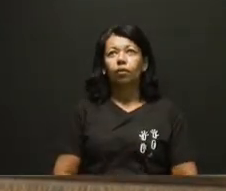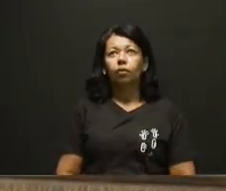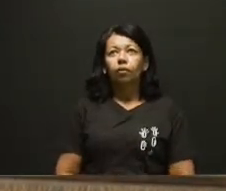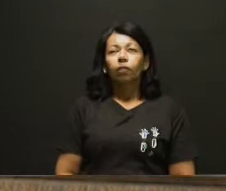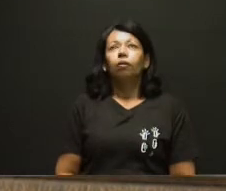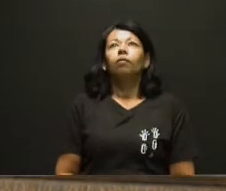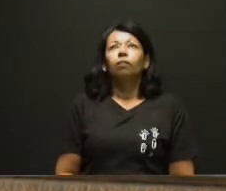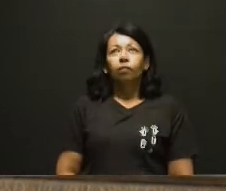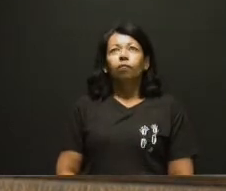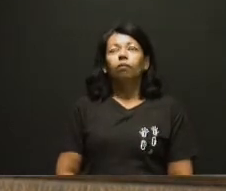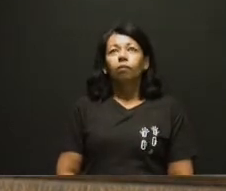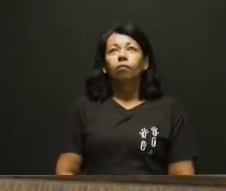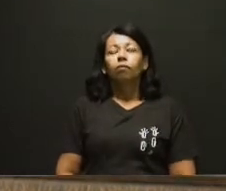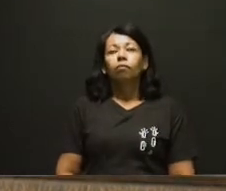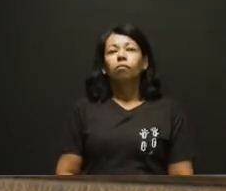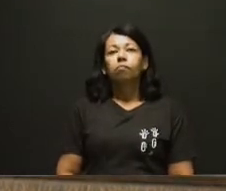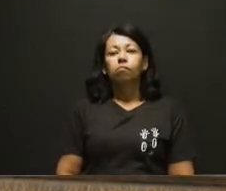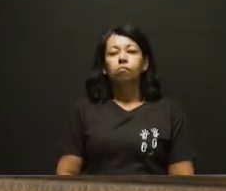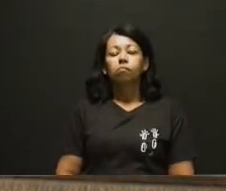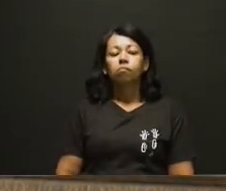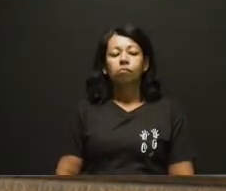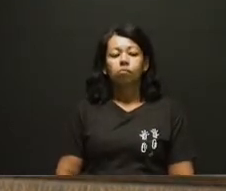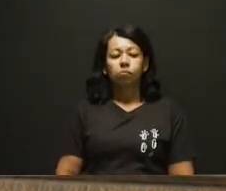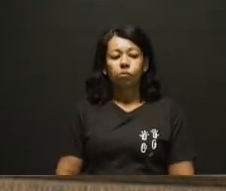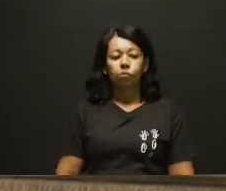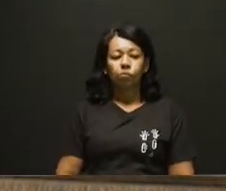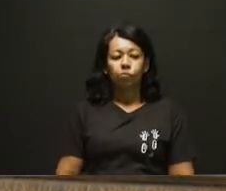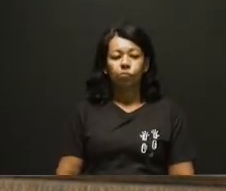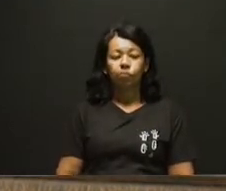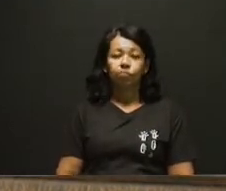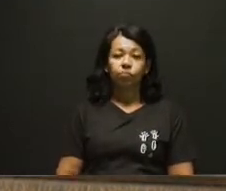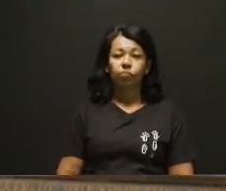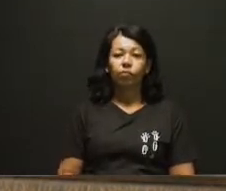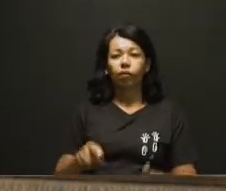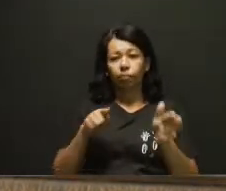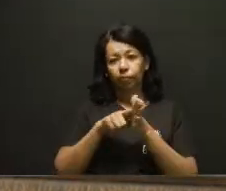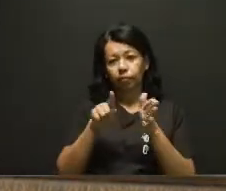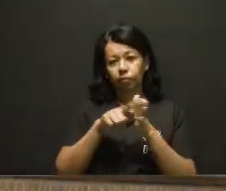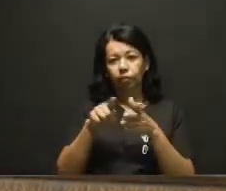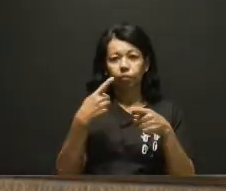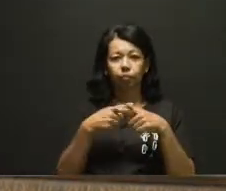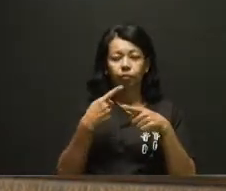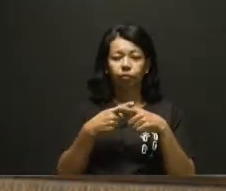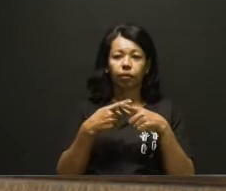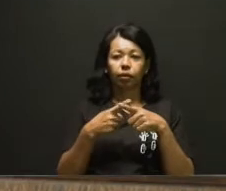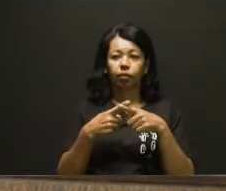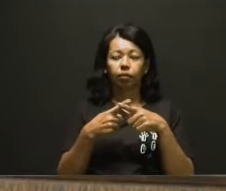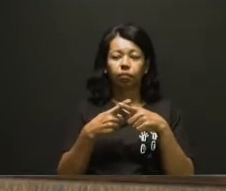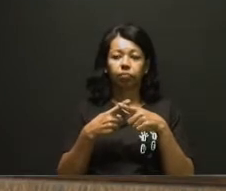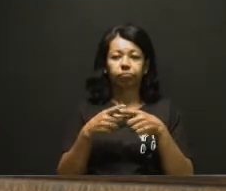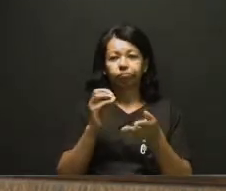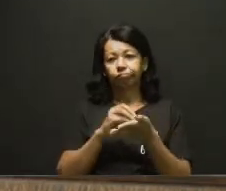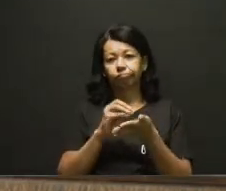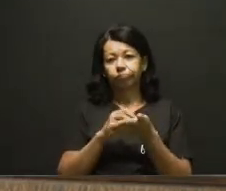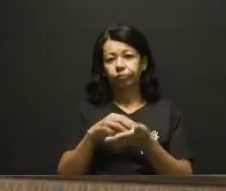cantando isso pra que ela me exponha o por um motivo não está atendendo à demanda naquele bairro